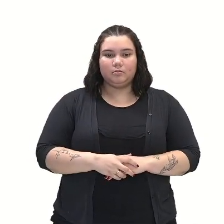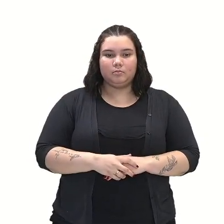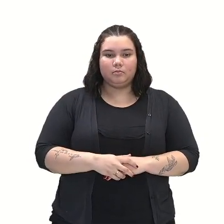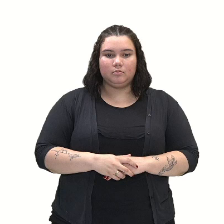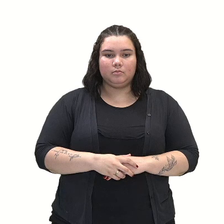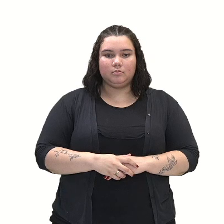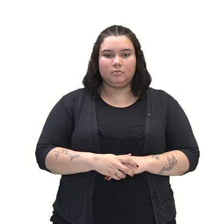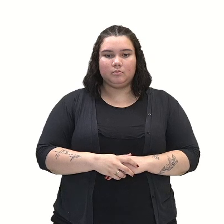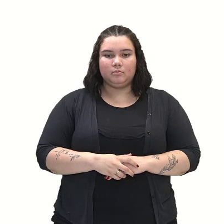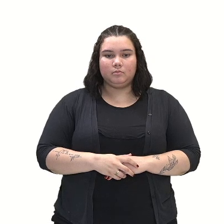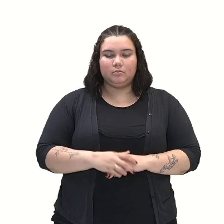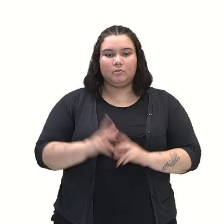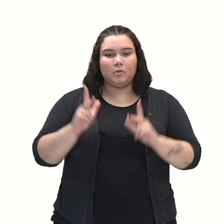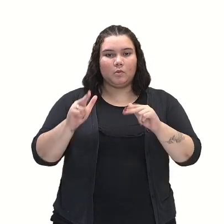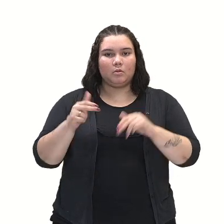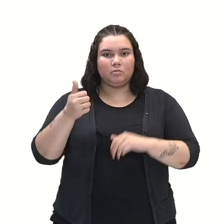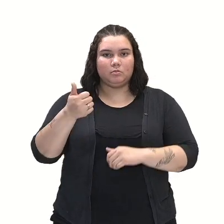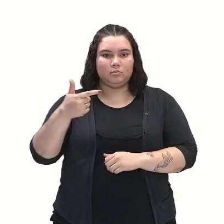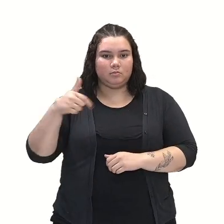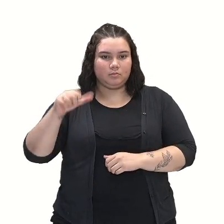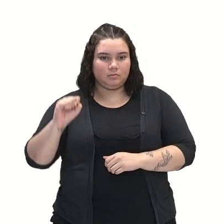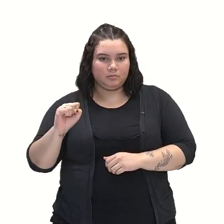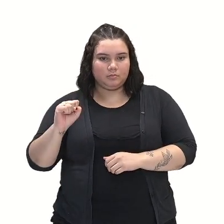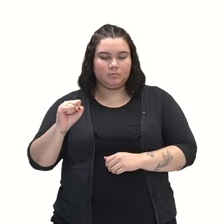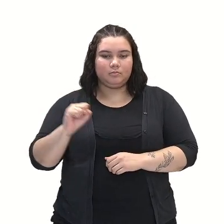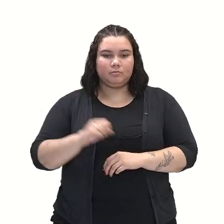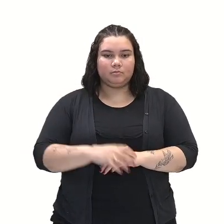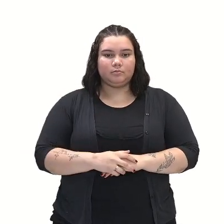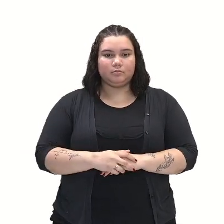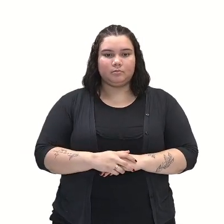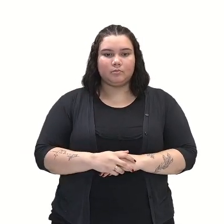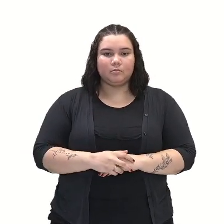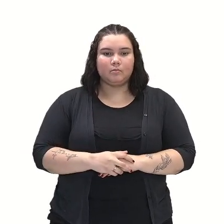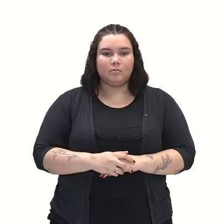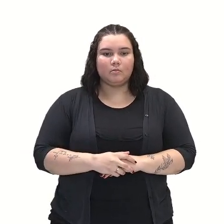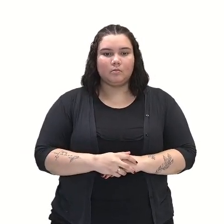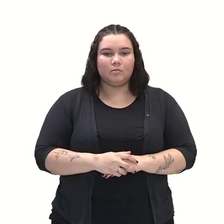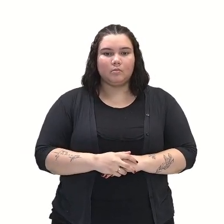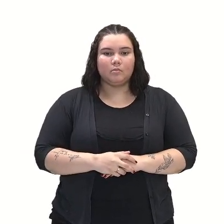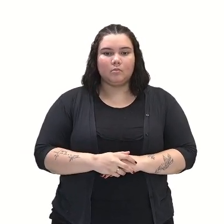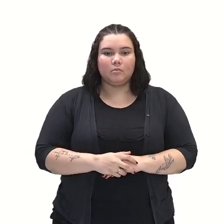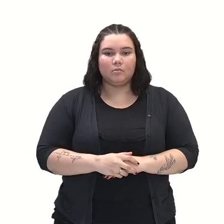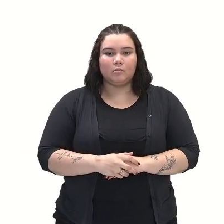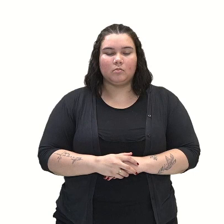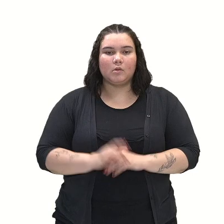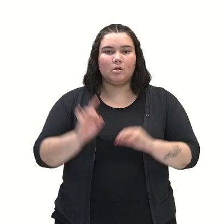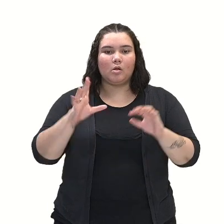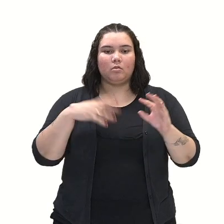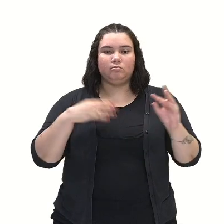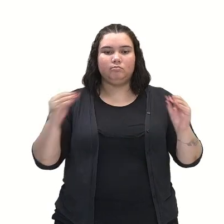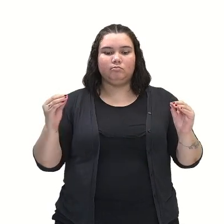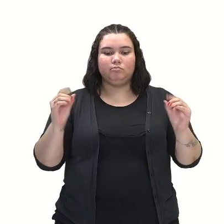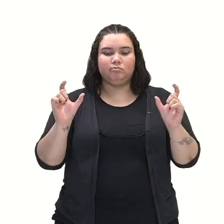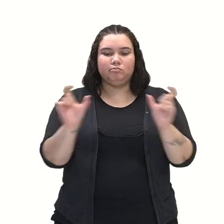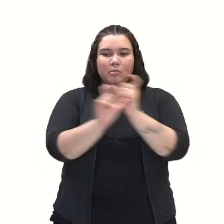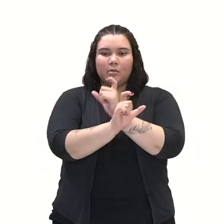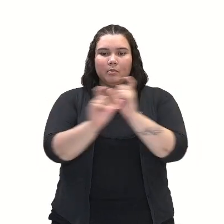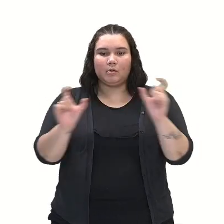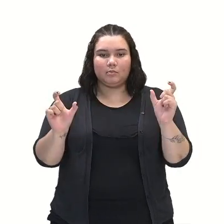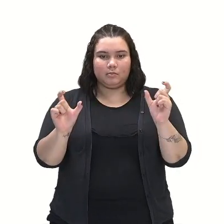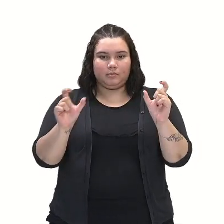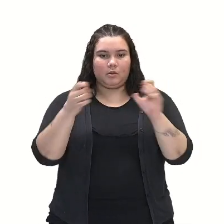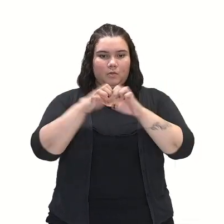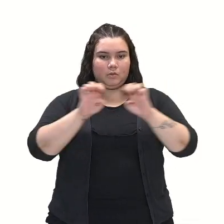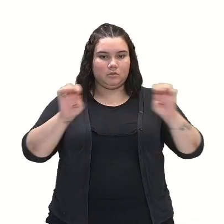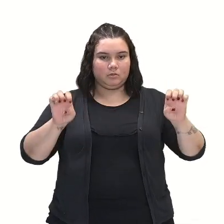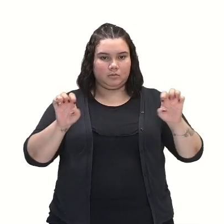Tudo bem? Igual a 128. Apenas eu reorganizei a minha equação no primeiro